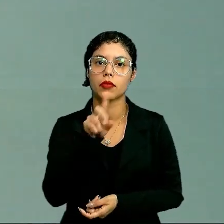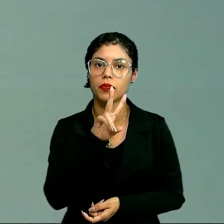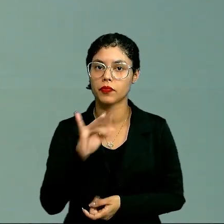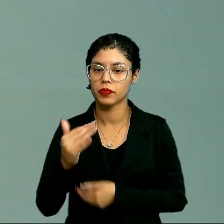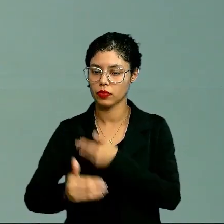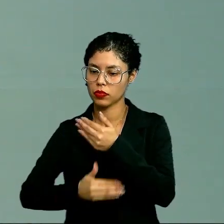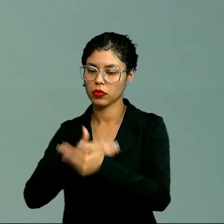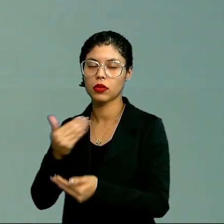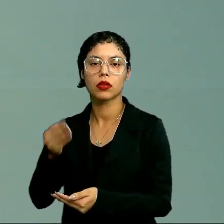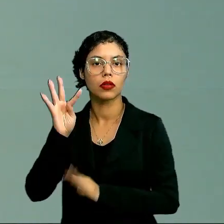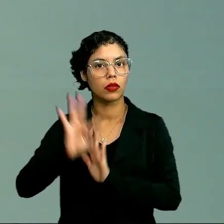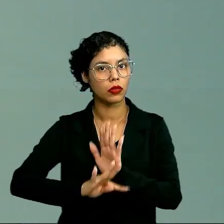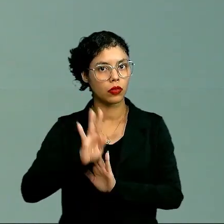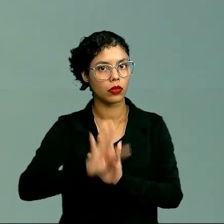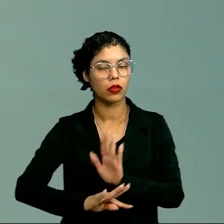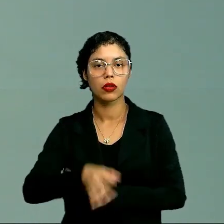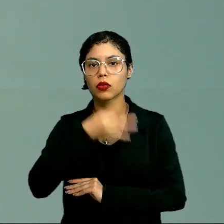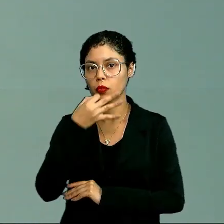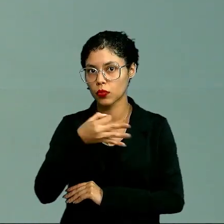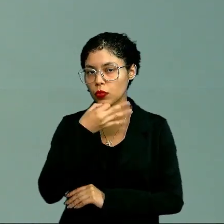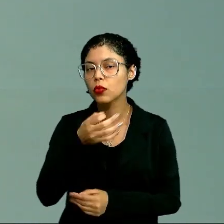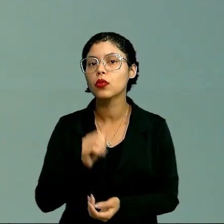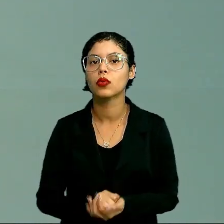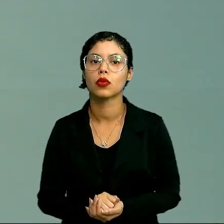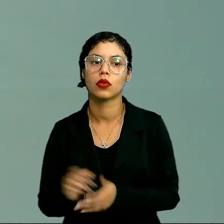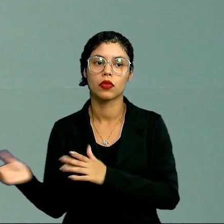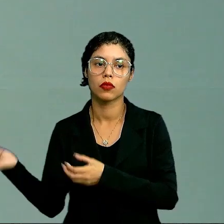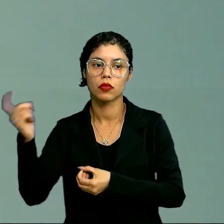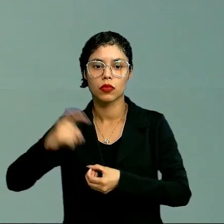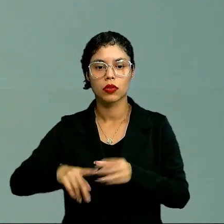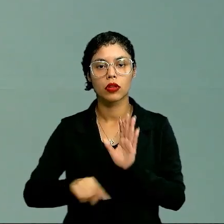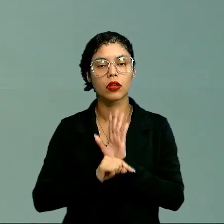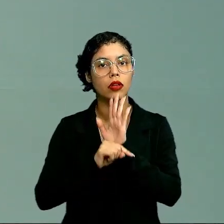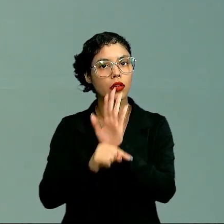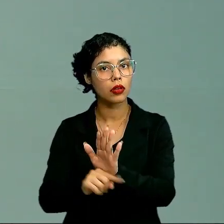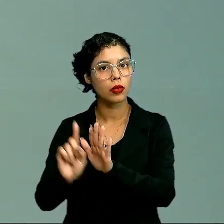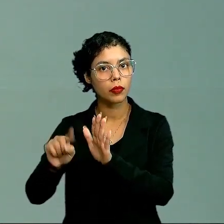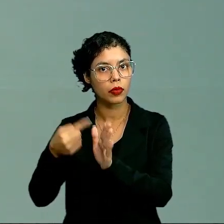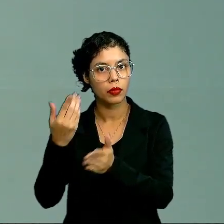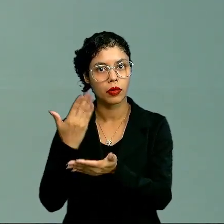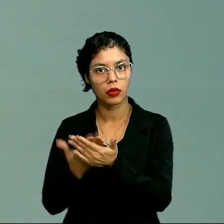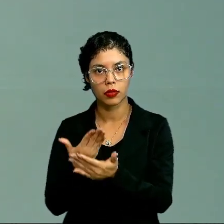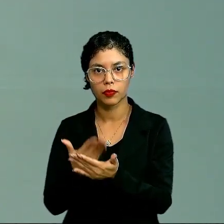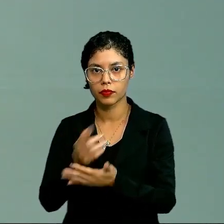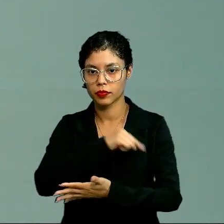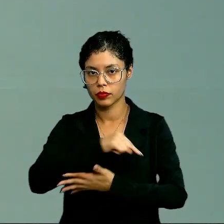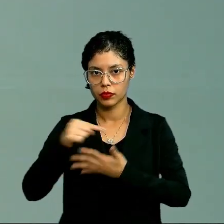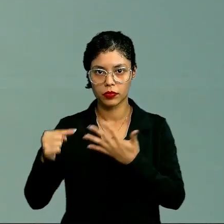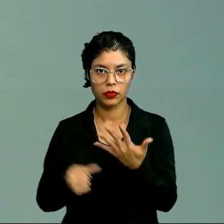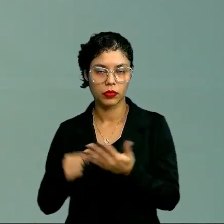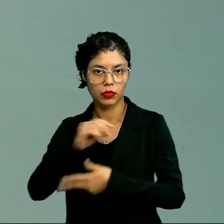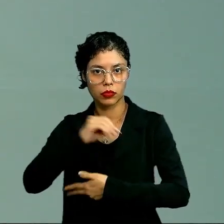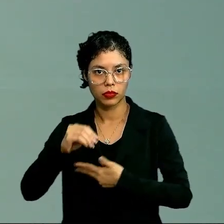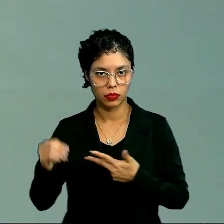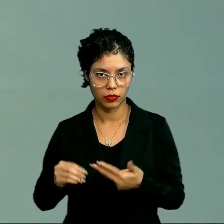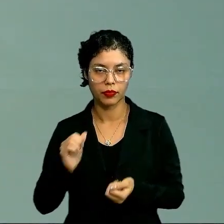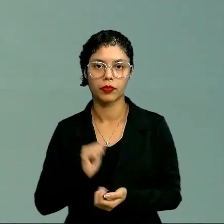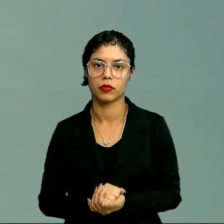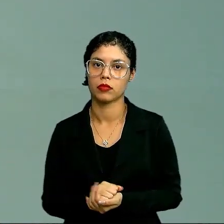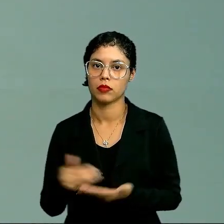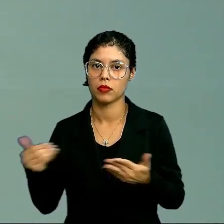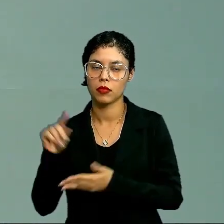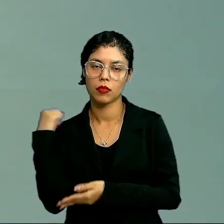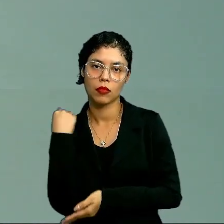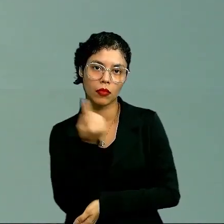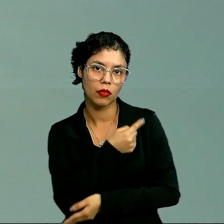vai desenvolver um texto dissertativo argumentativo pautado naquela nossa primeira aula, que são as 5 competências do Enem. Então, agora